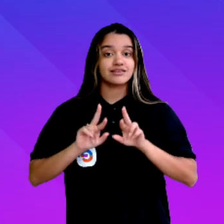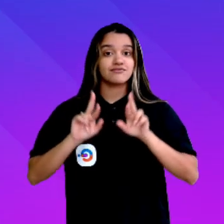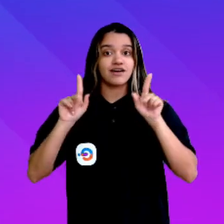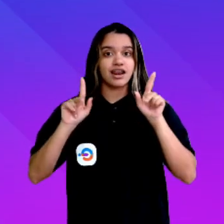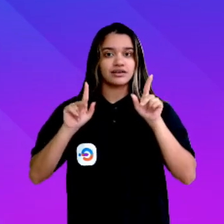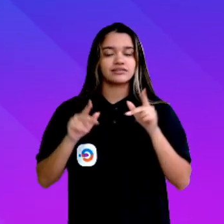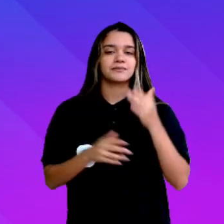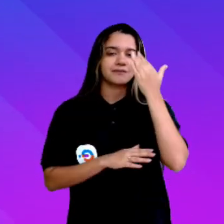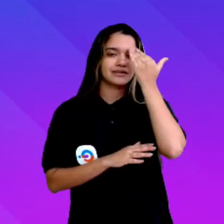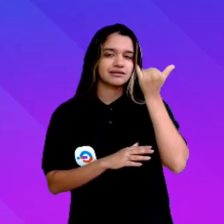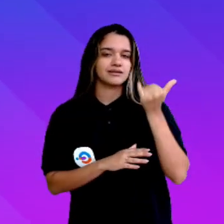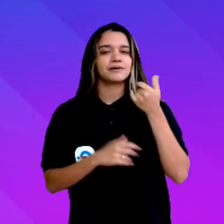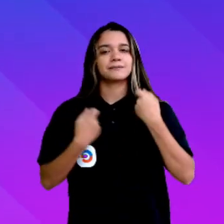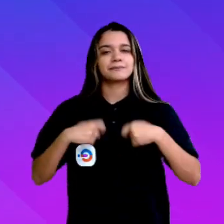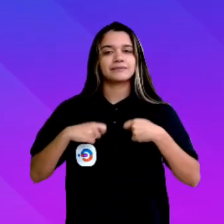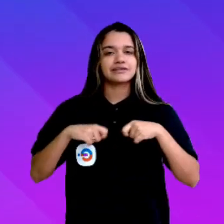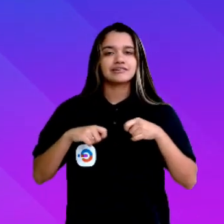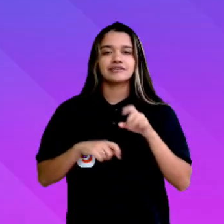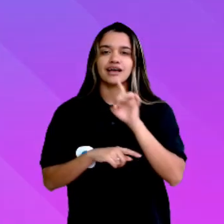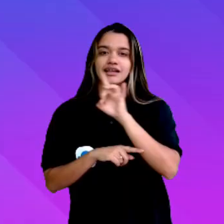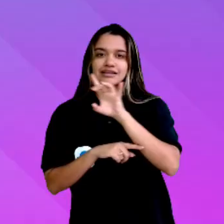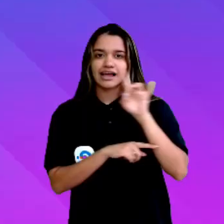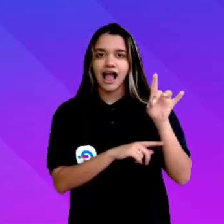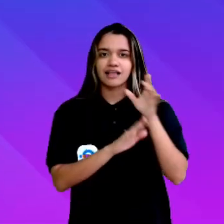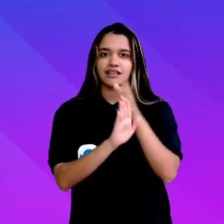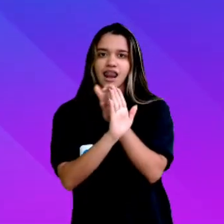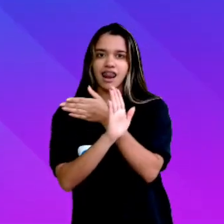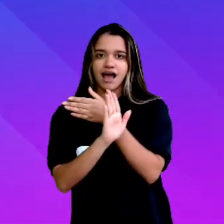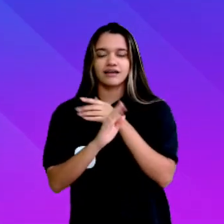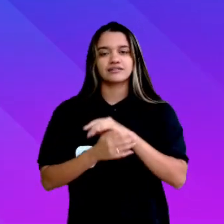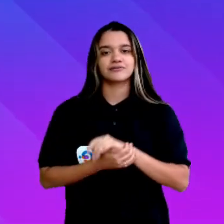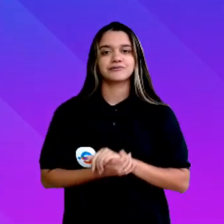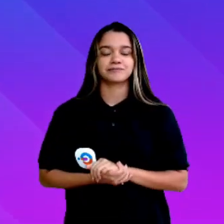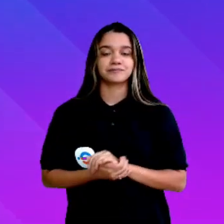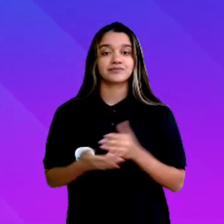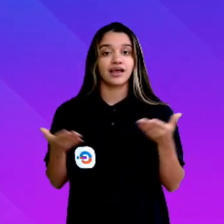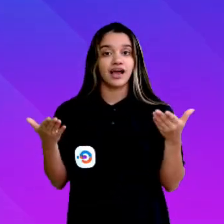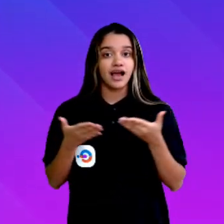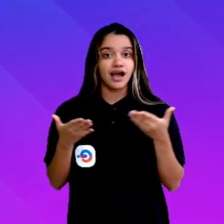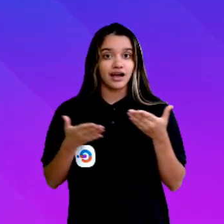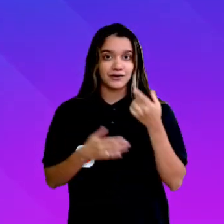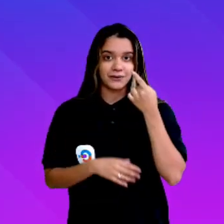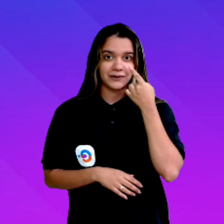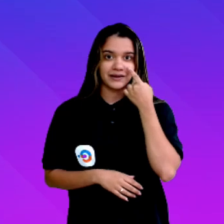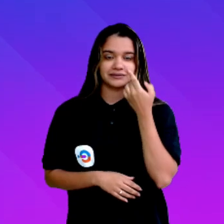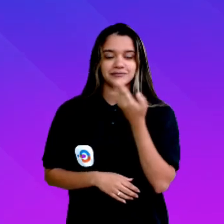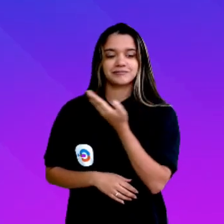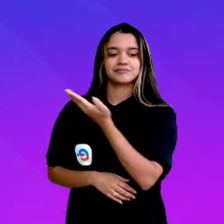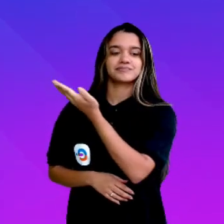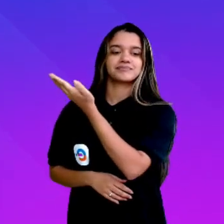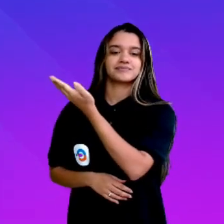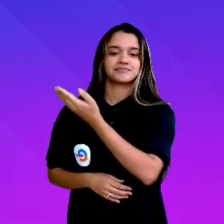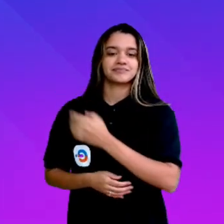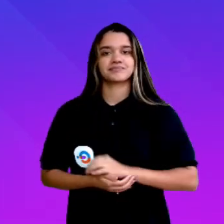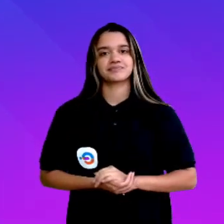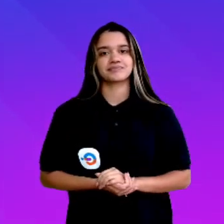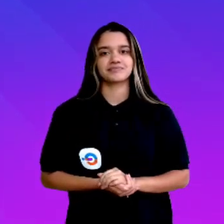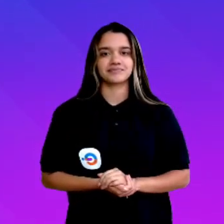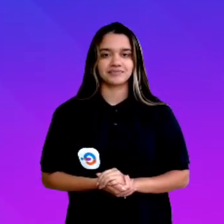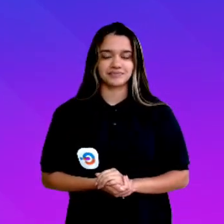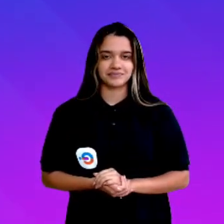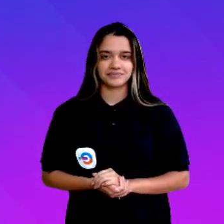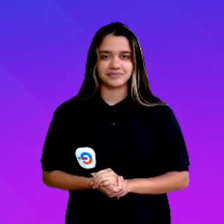contorno, precisamos saber a medida de cada um dos lados. Vamos supor que as dimensões sejam as seguintes: 8 metros,